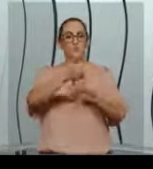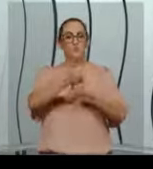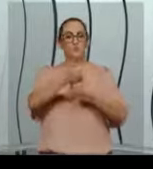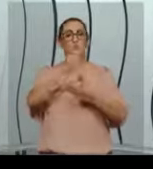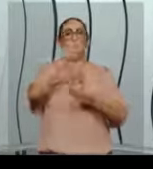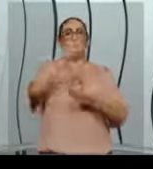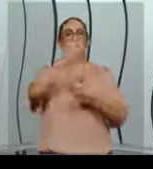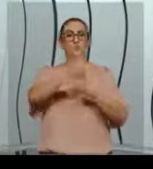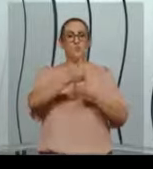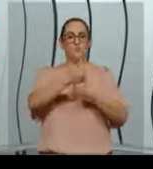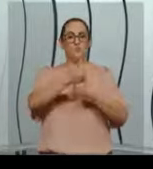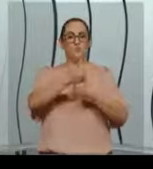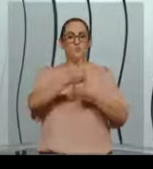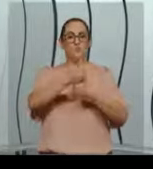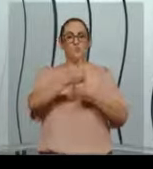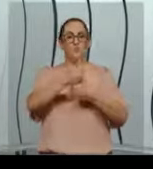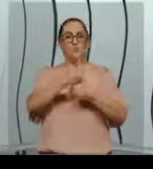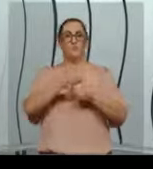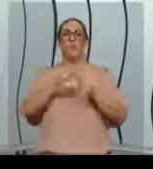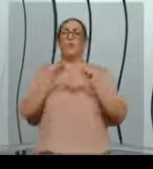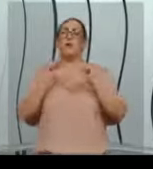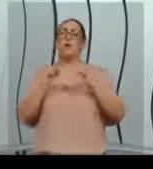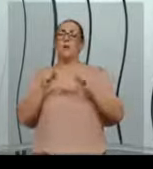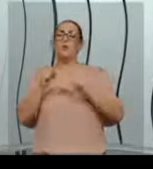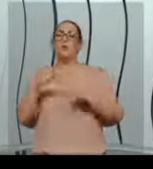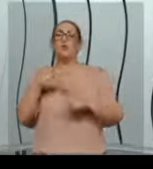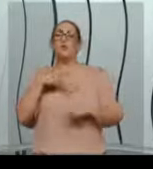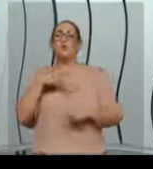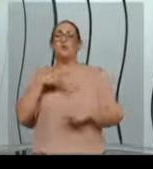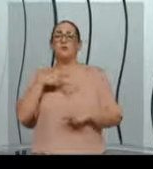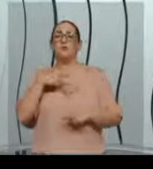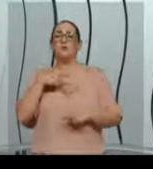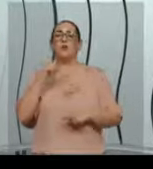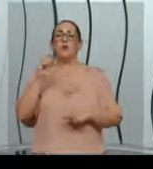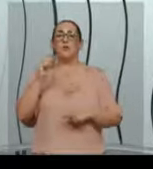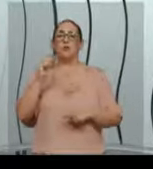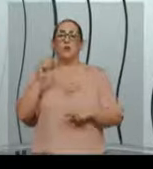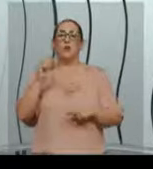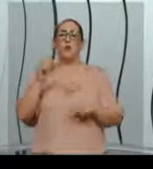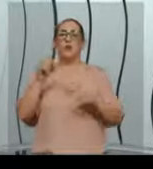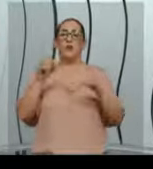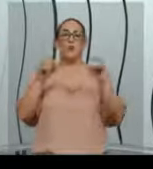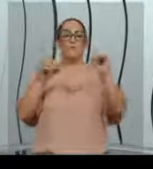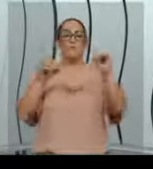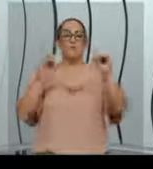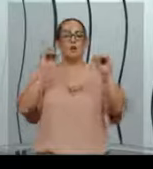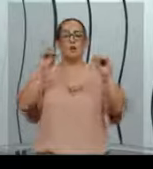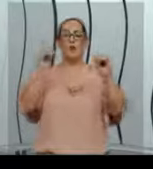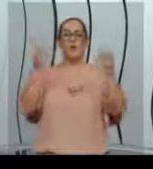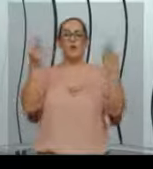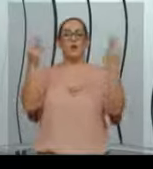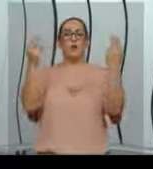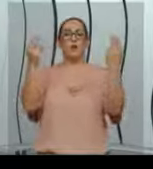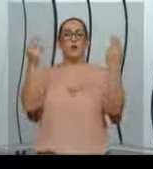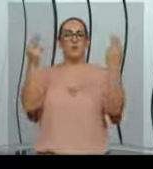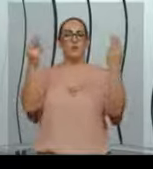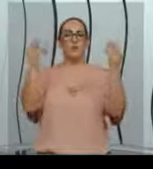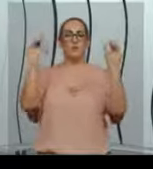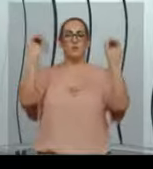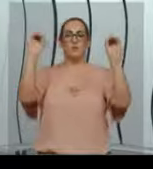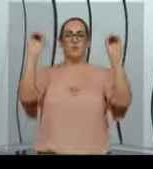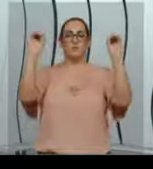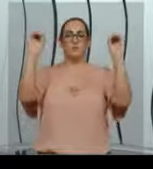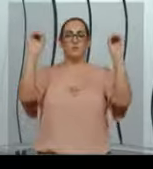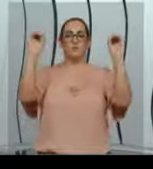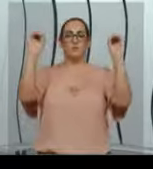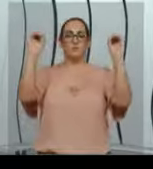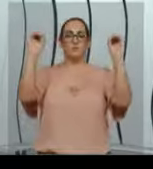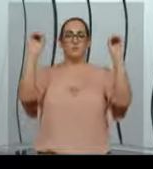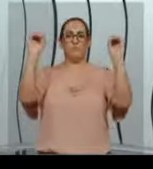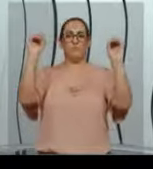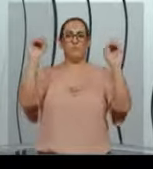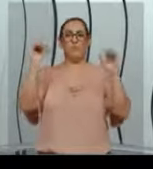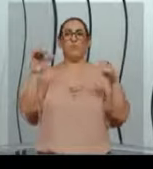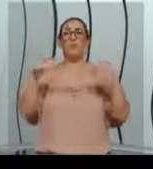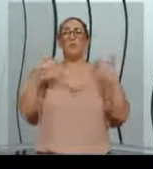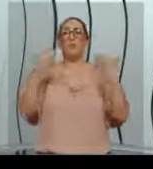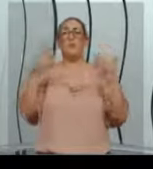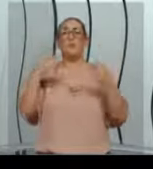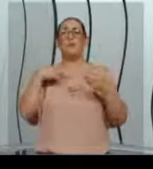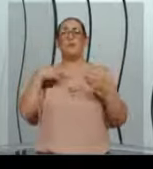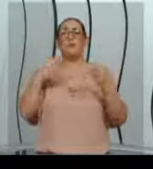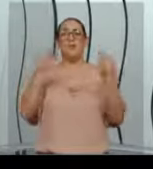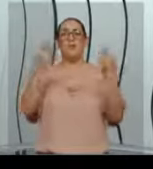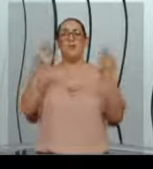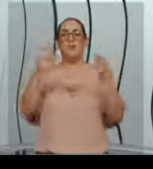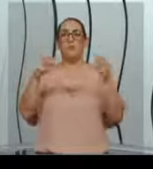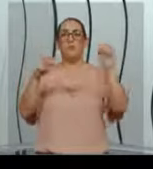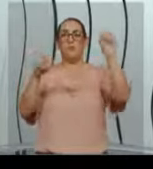ok? E aí você pode ter as moléculas iguais em cima ou ao contrário. Quando elas estão iguais, nós olhamos